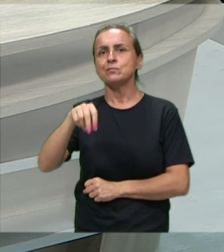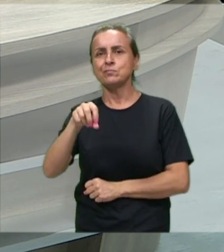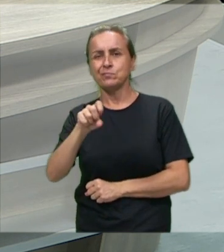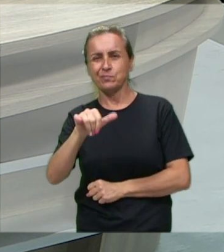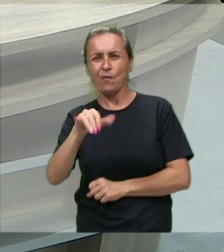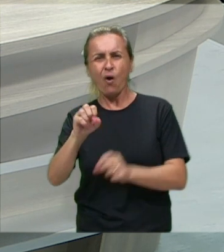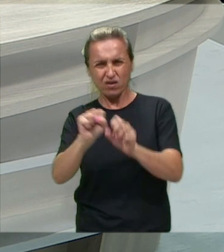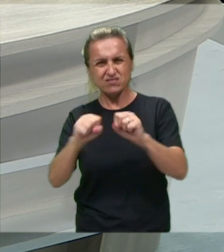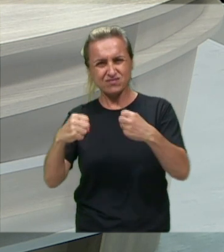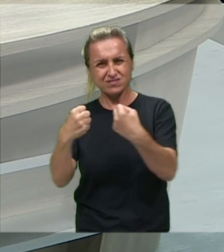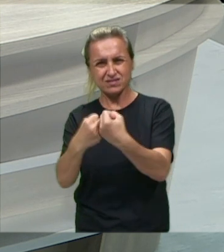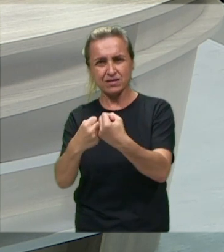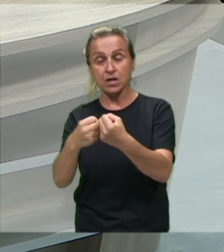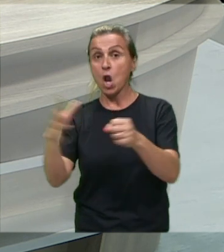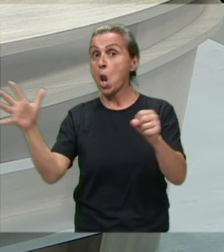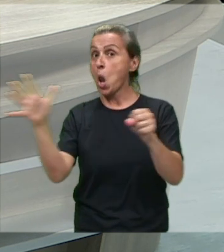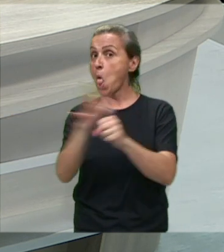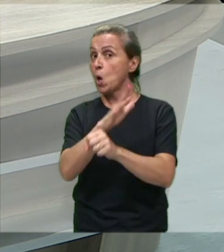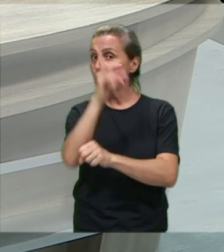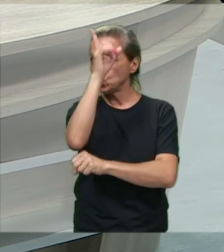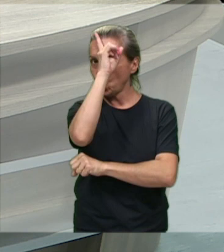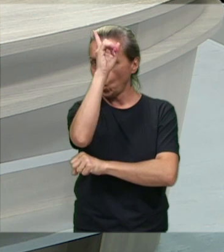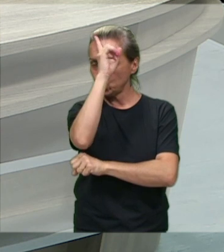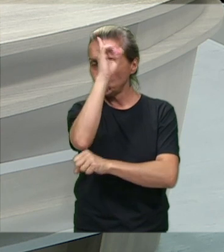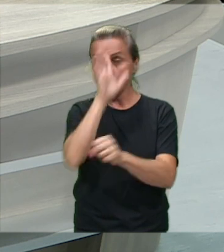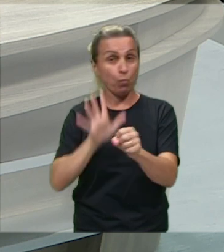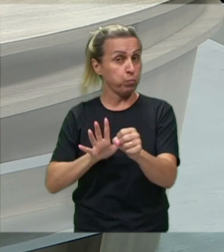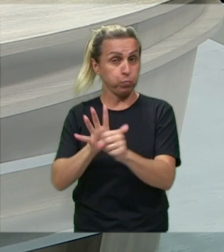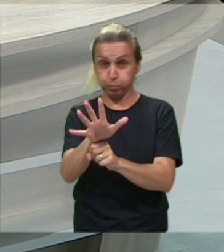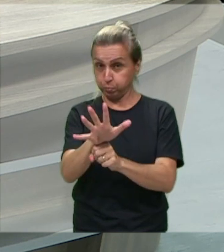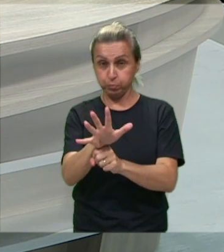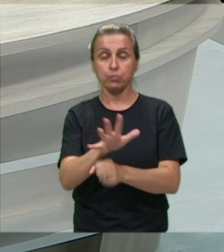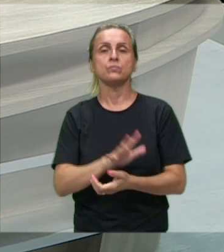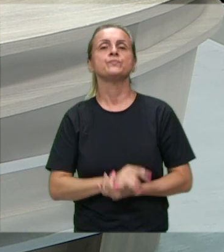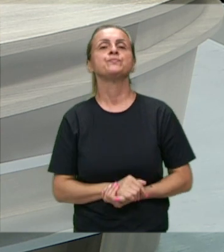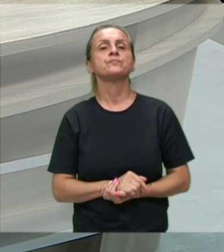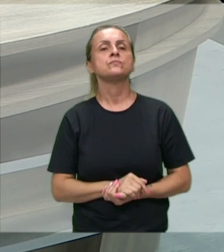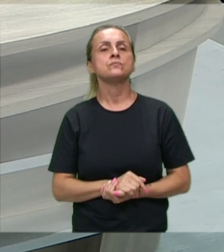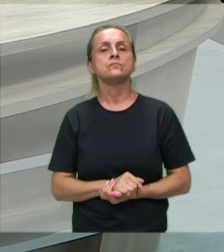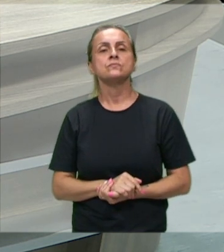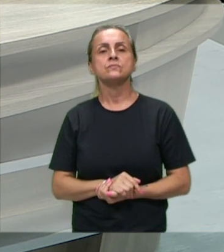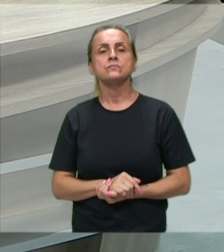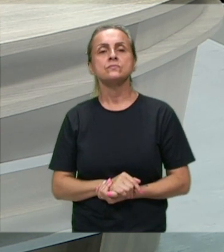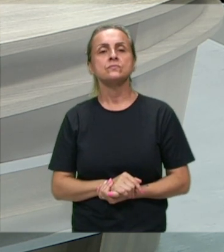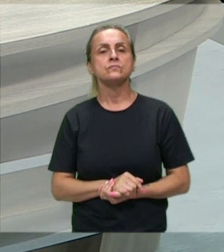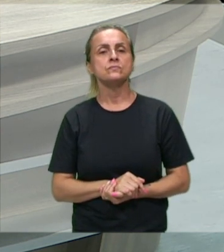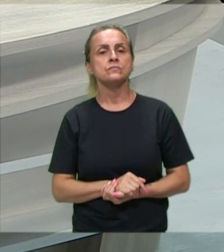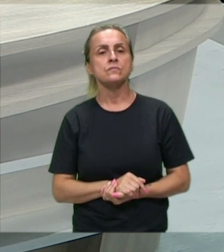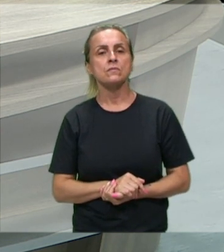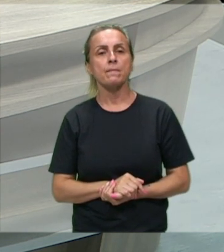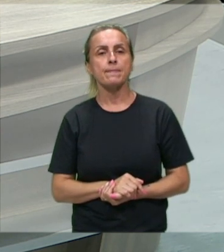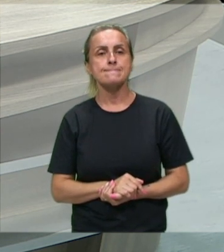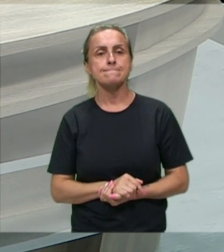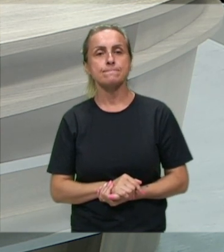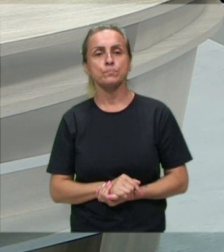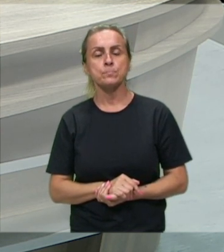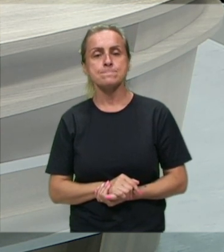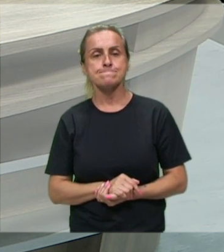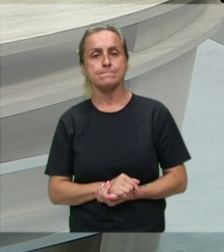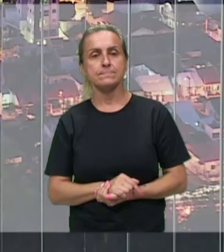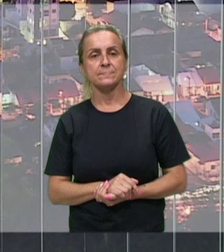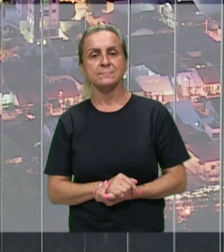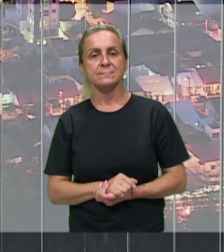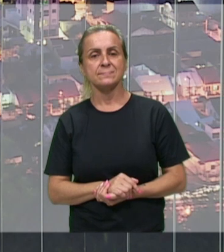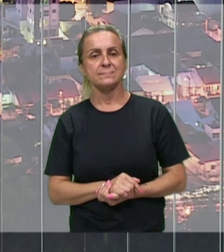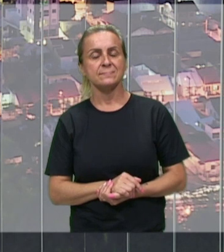que é grande indústria. Nós somos aqui 54 indústrias associadas a gente. Então. Só para a gente ter mais ou menos uma ideia, assim, por